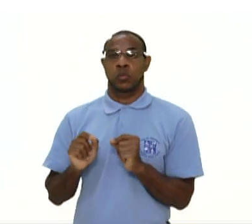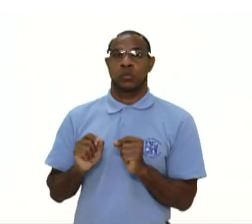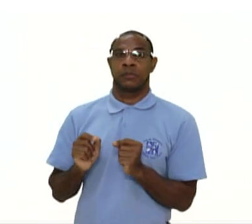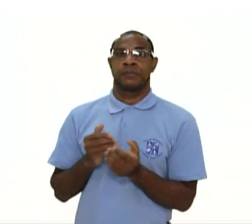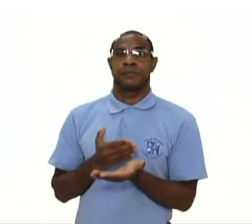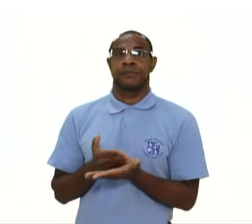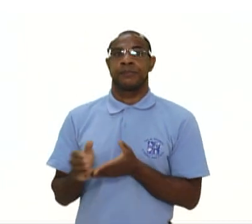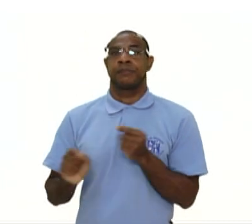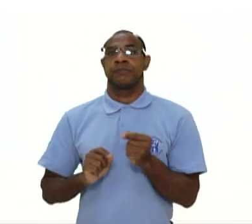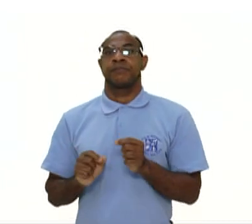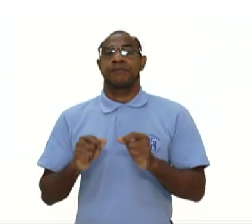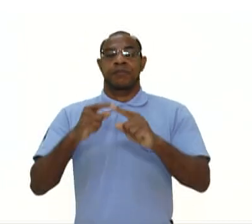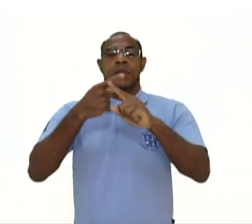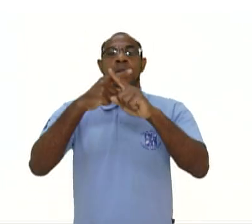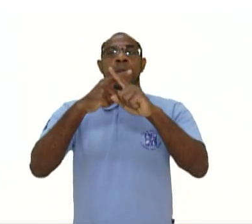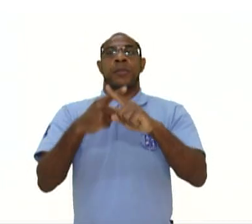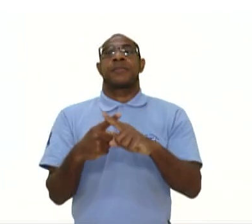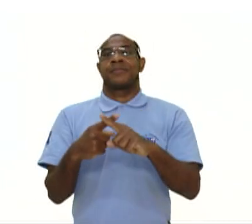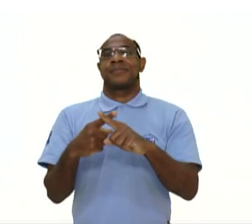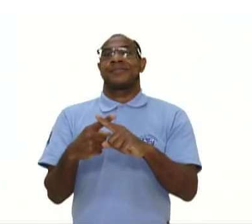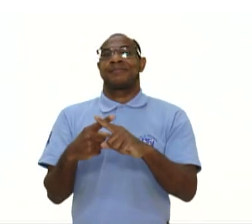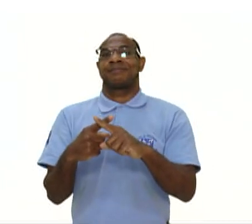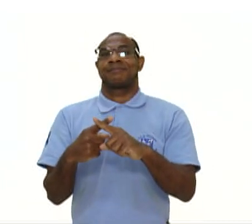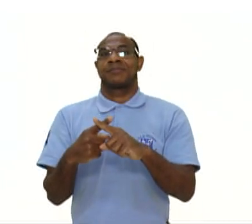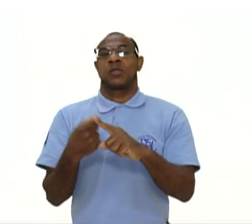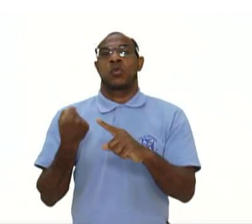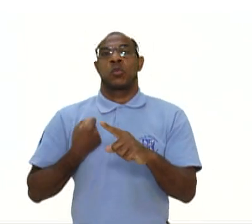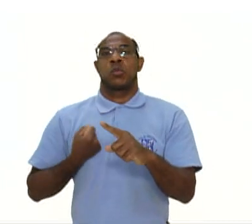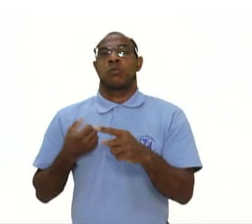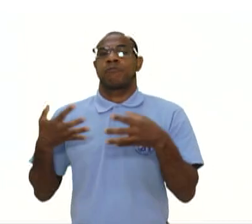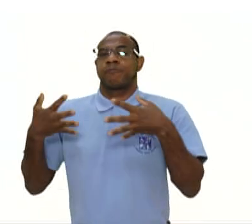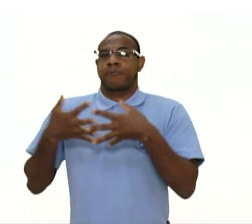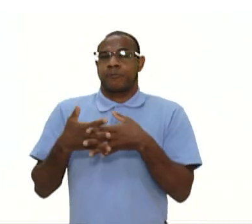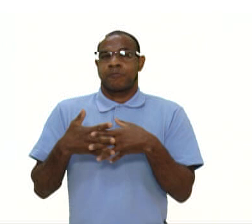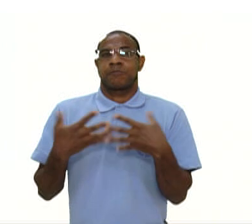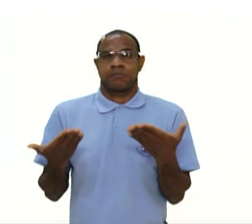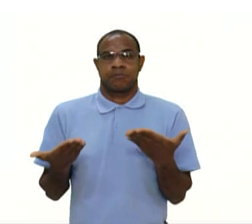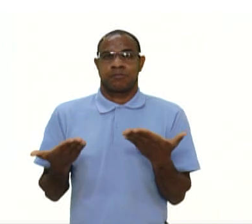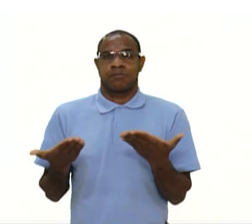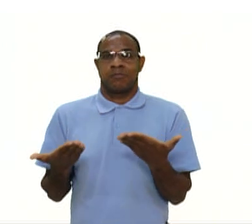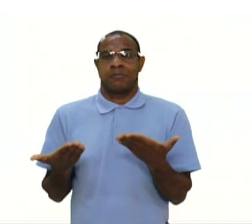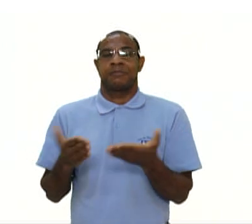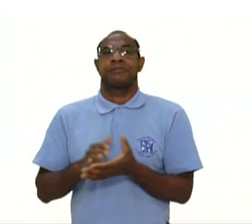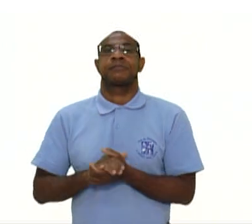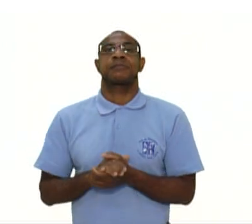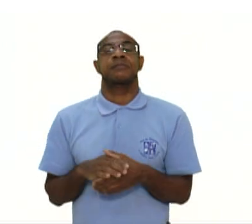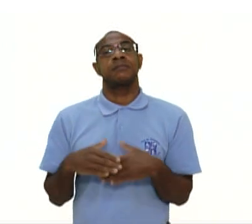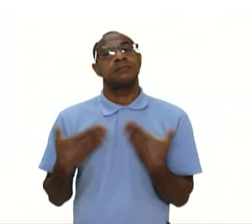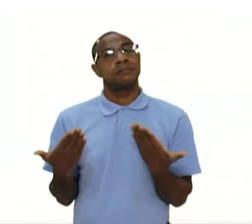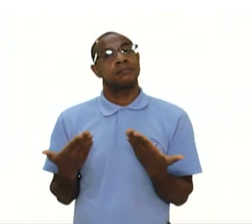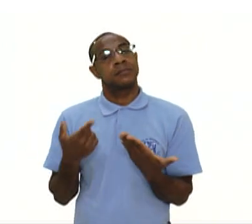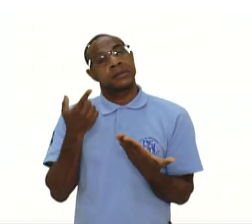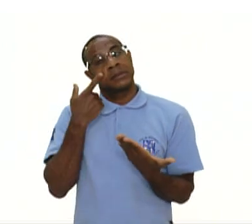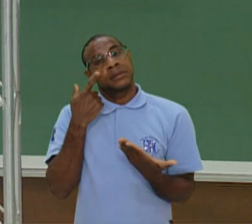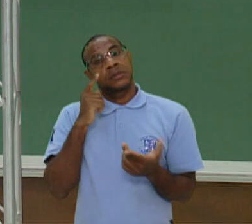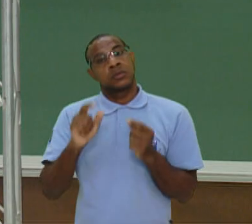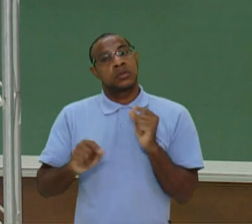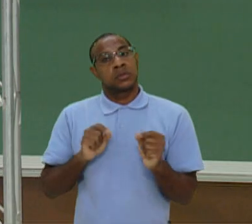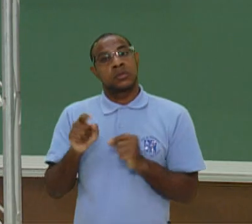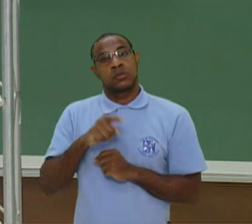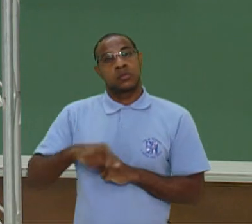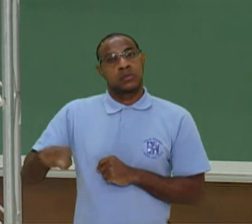iniciar a multiplicação dos complexos na forma trigonométrica. Vamos tentar abordar de uma maneira que